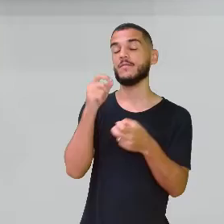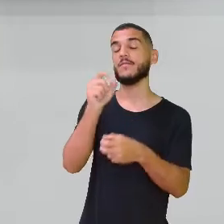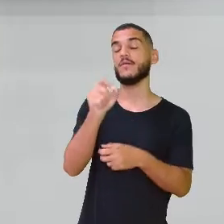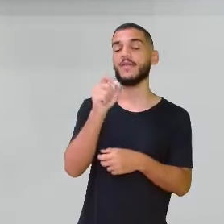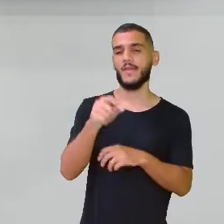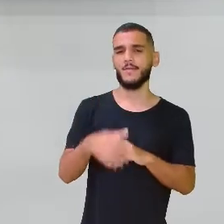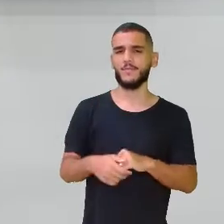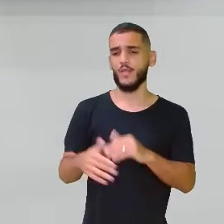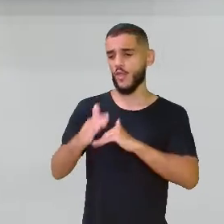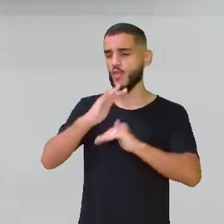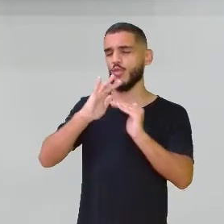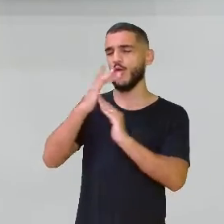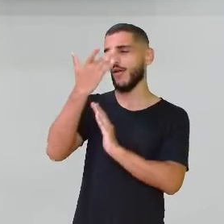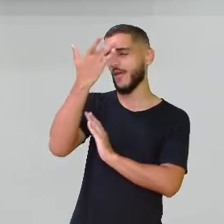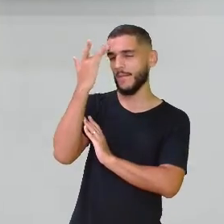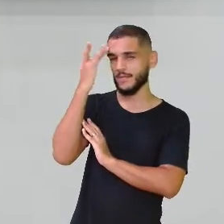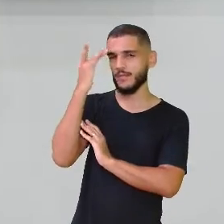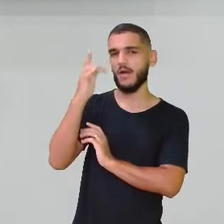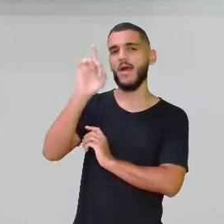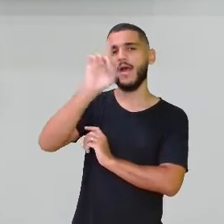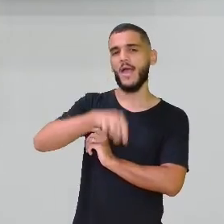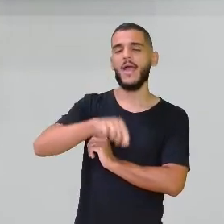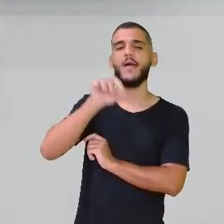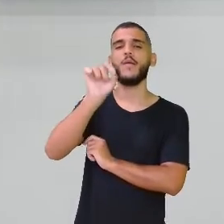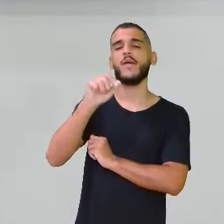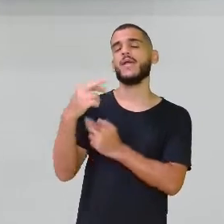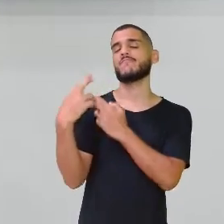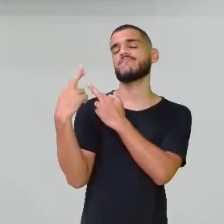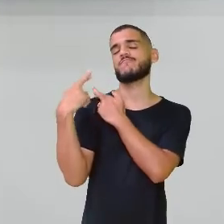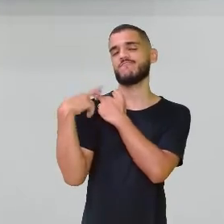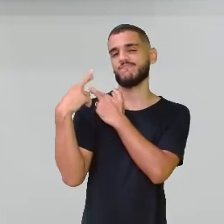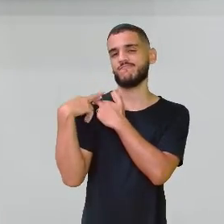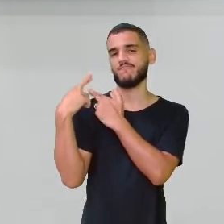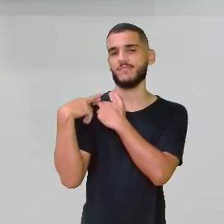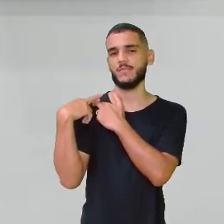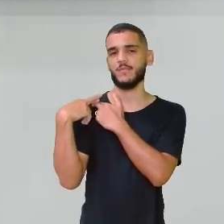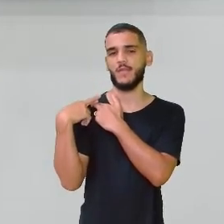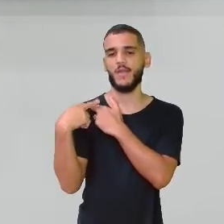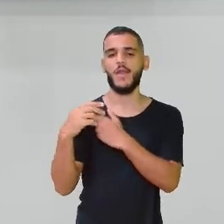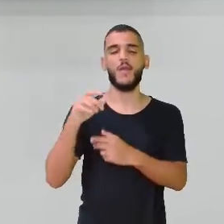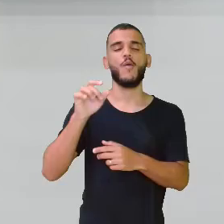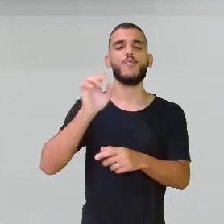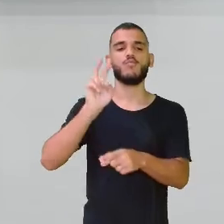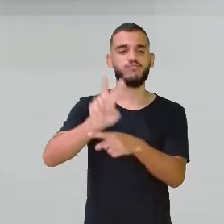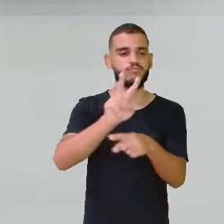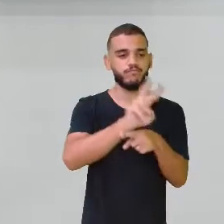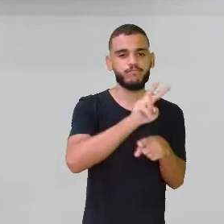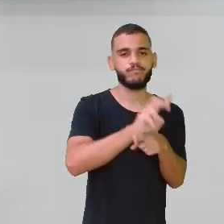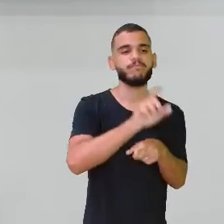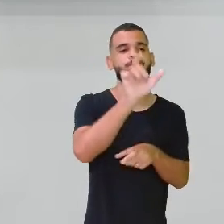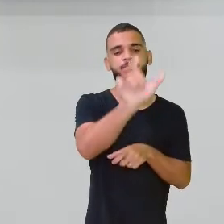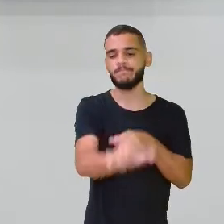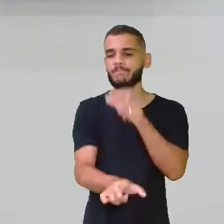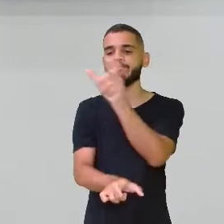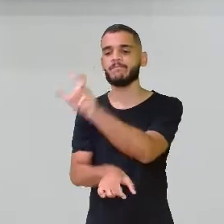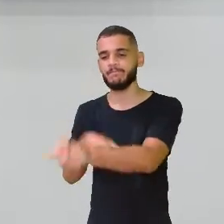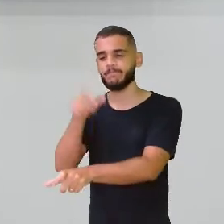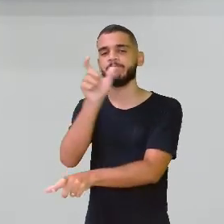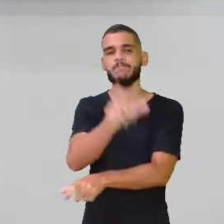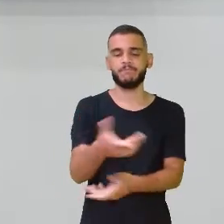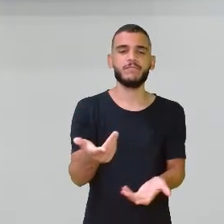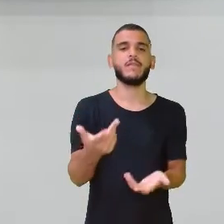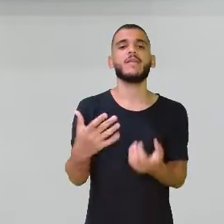que todos nós somos responsáveis uns pelos outros no sentido de